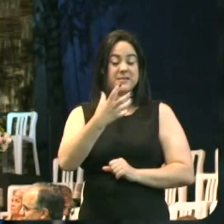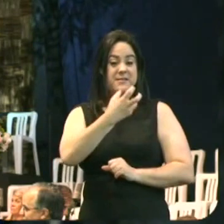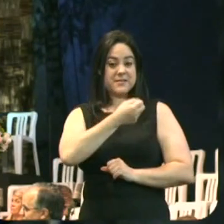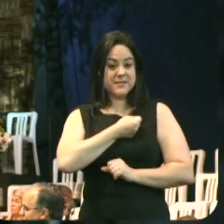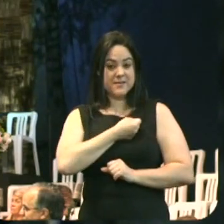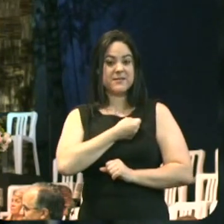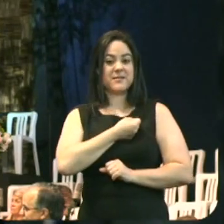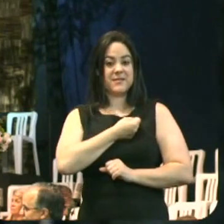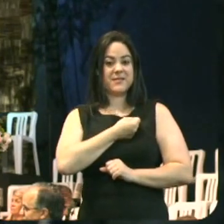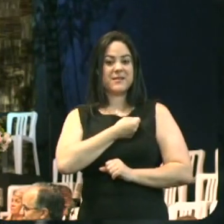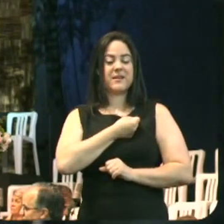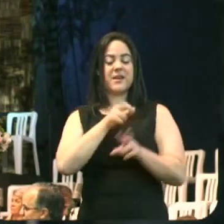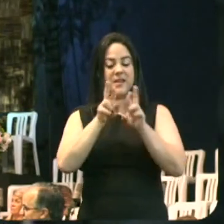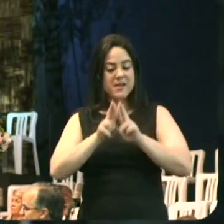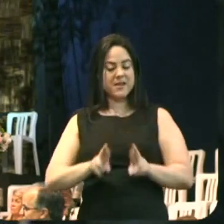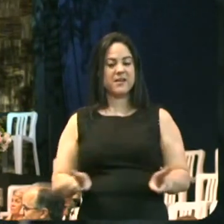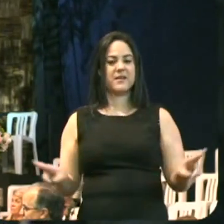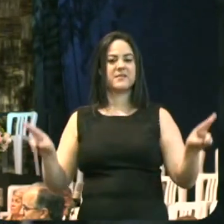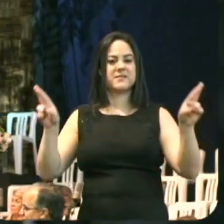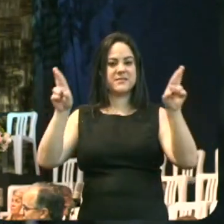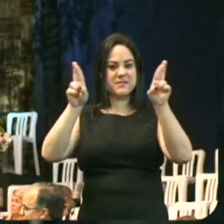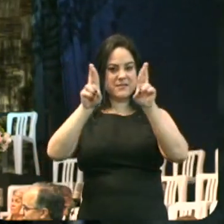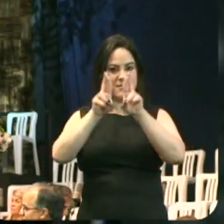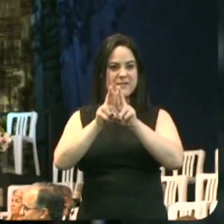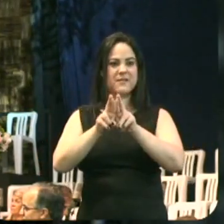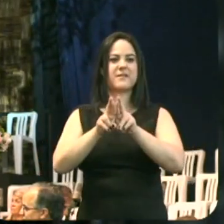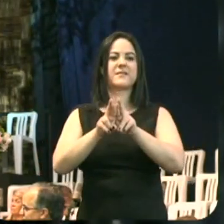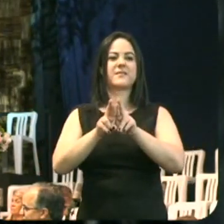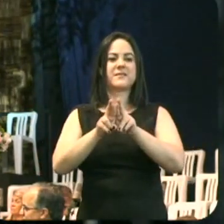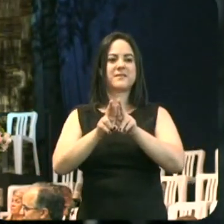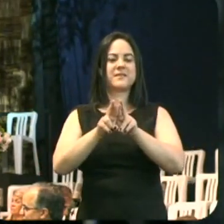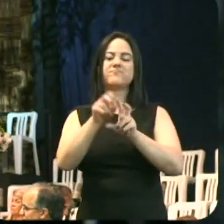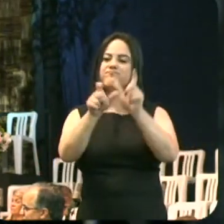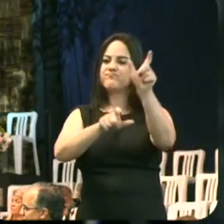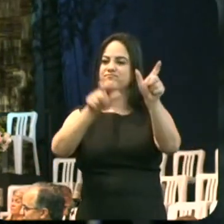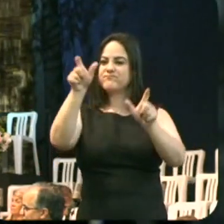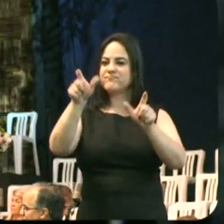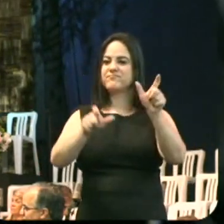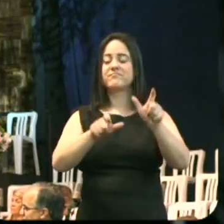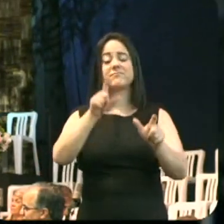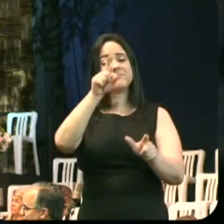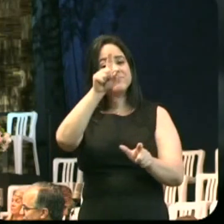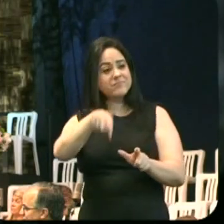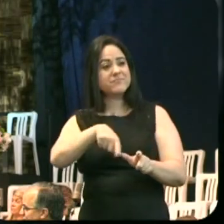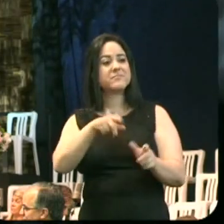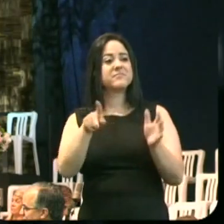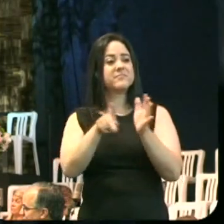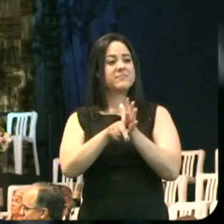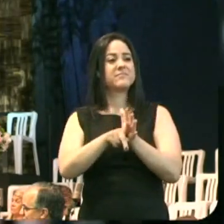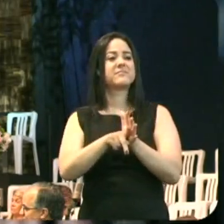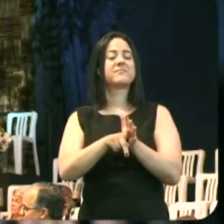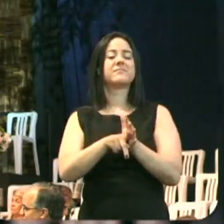salvar e restaurar pessoas. Essa é a obra de Jesus.